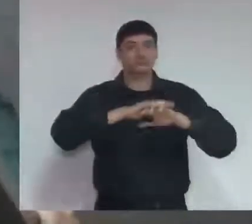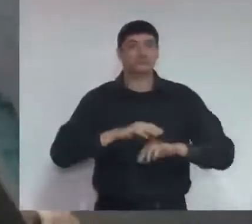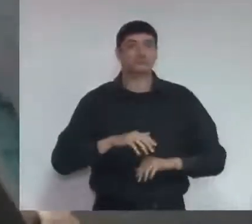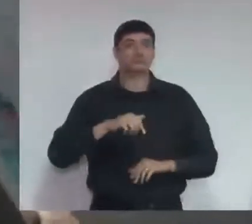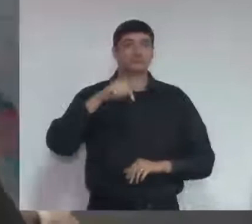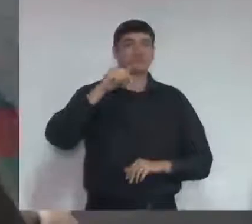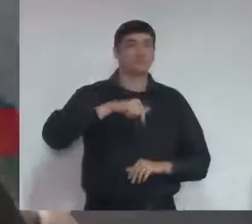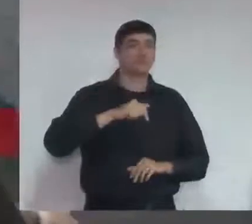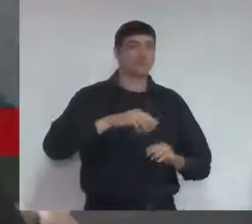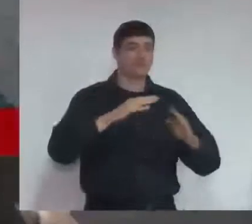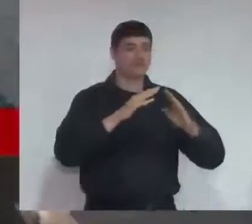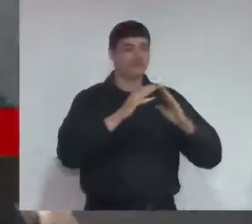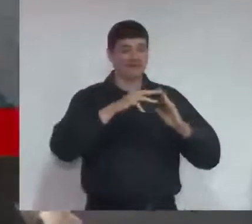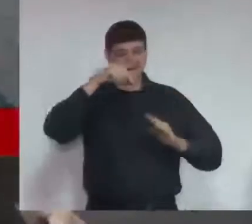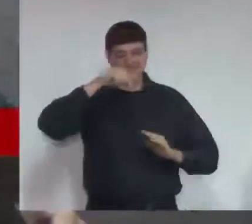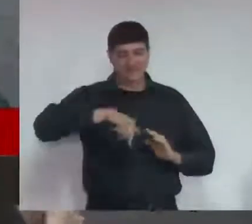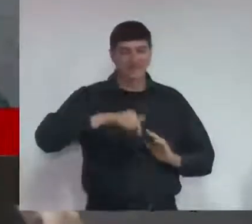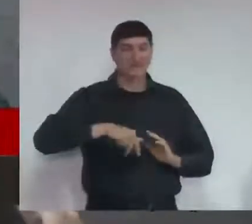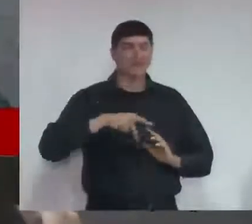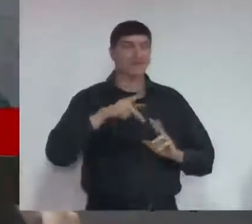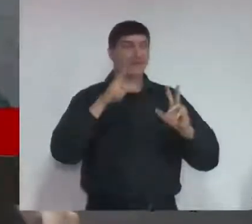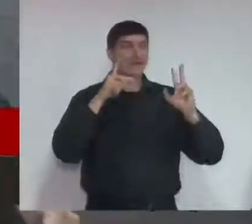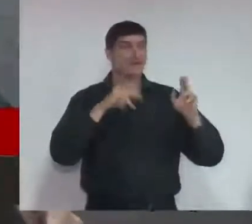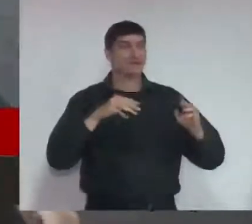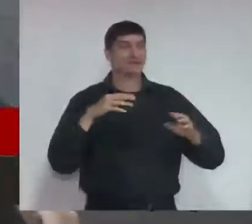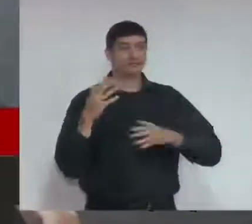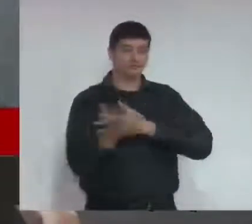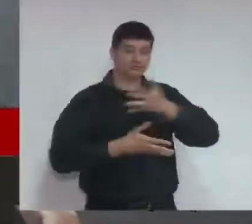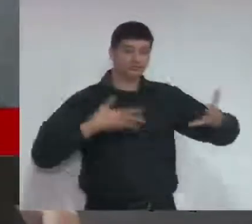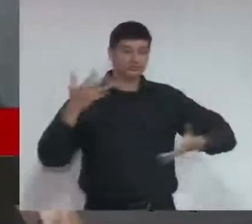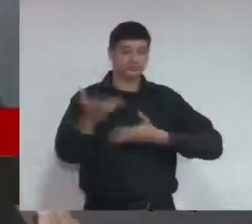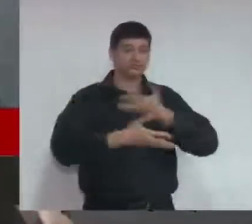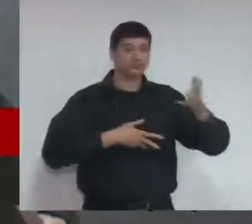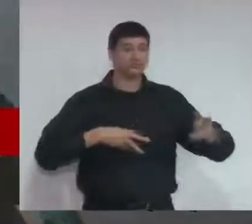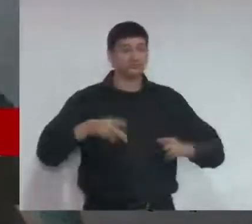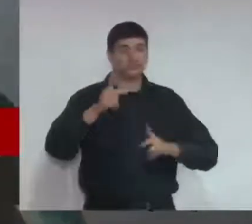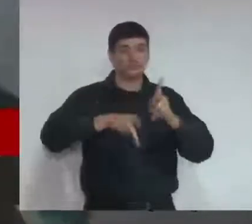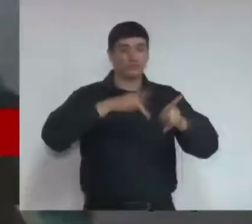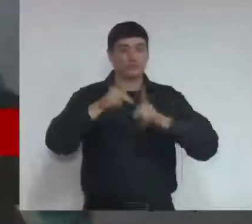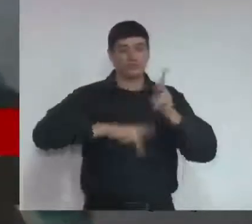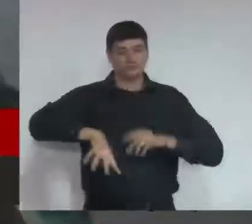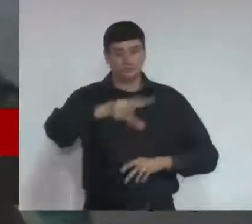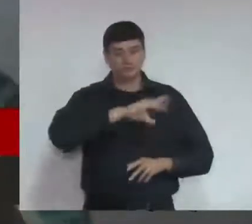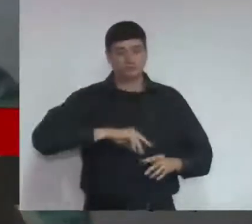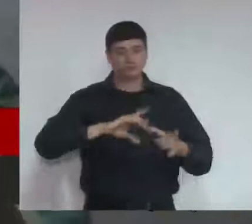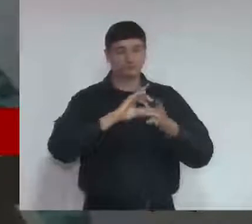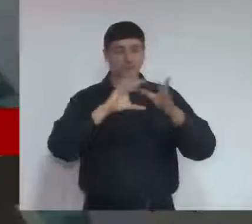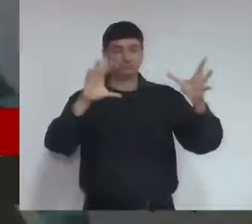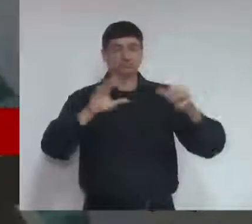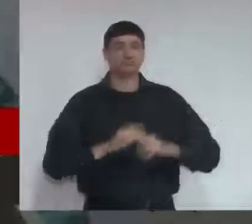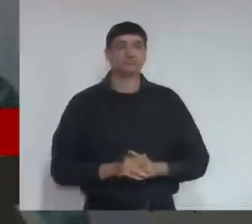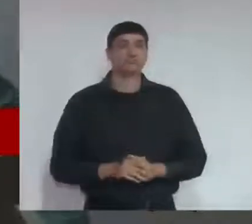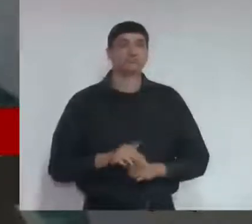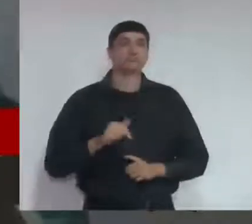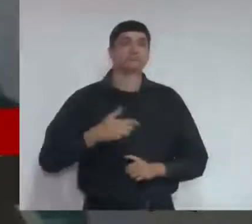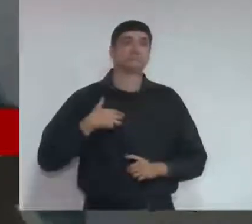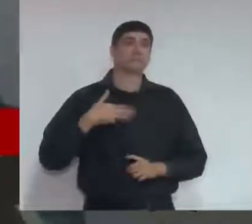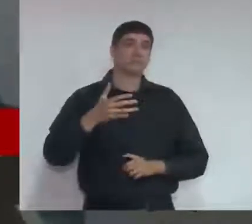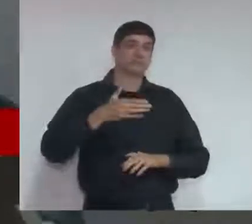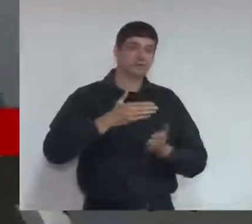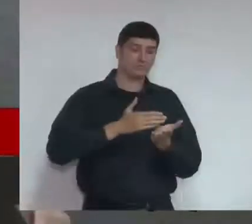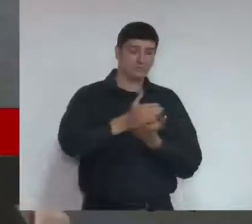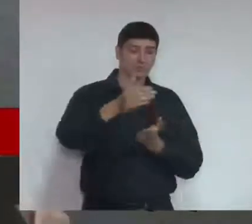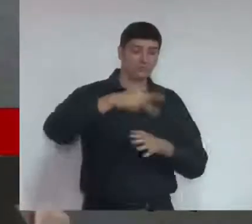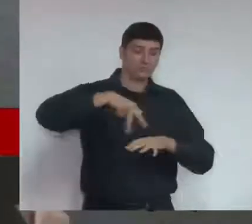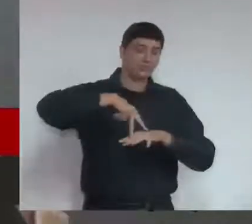sempre essa casa como uma casa de participação popular, né? Quero começar falando um pouquinho, não me